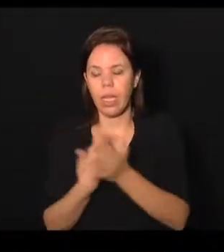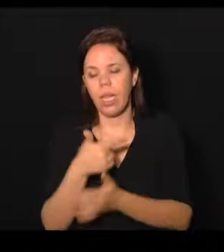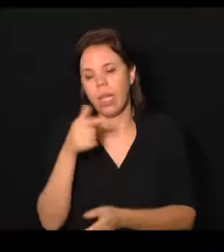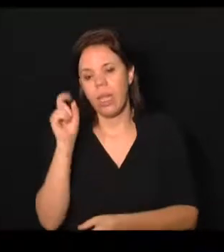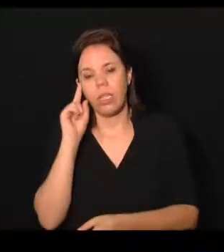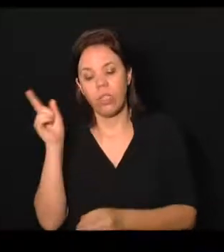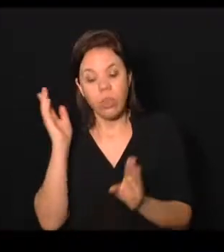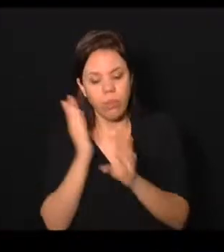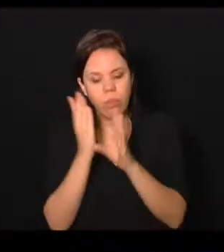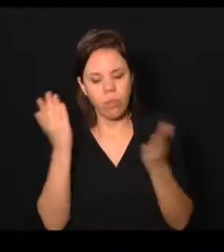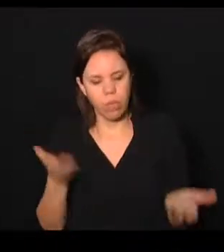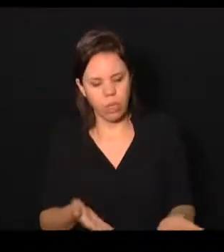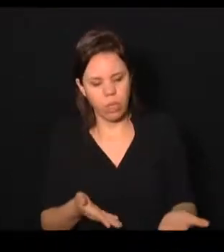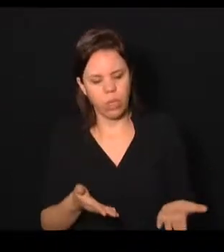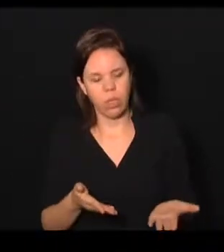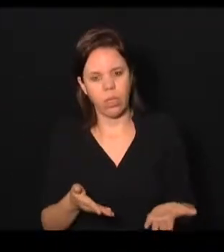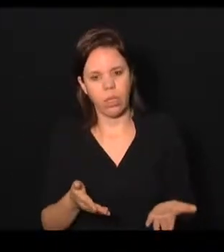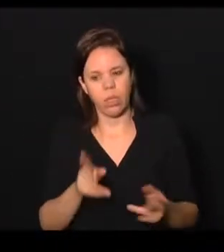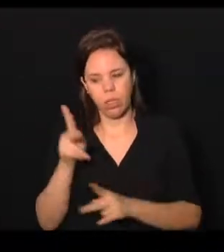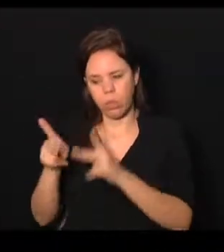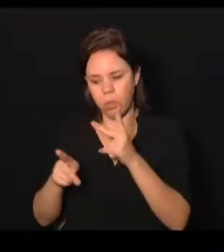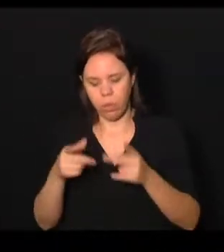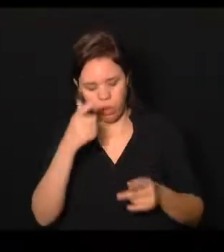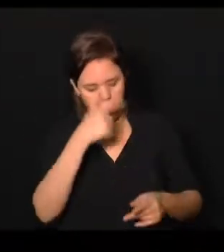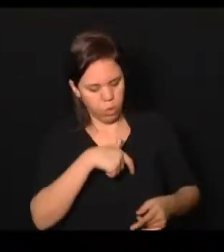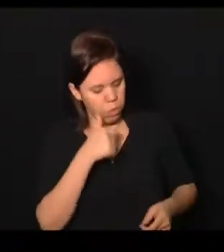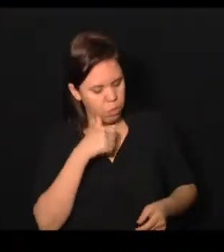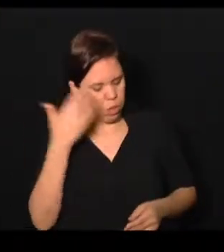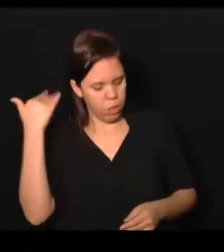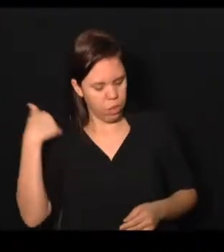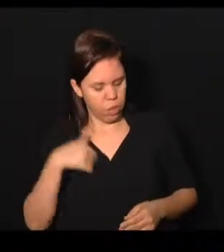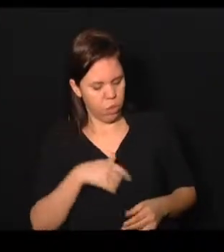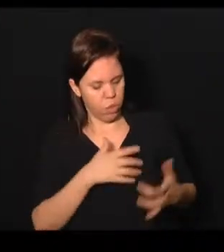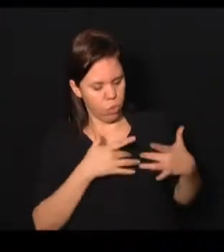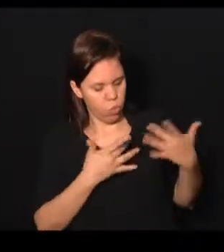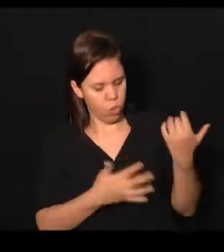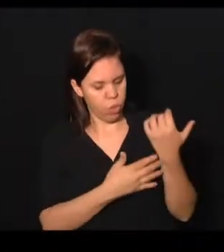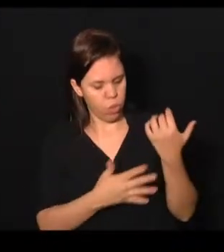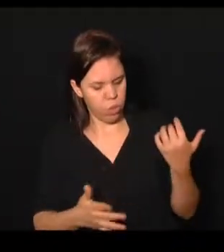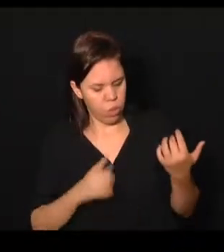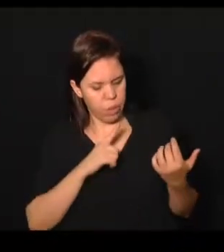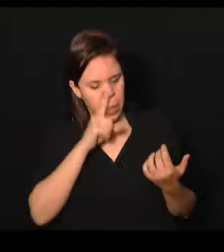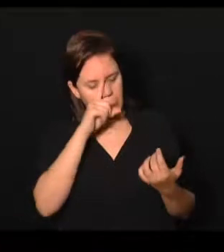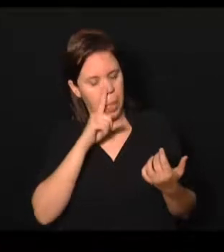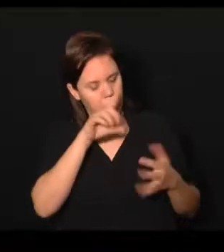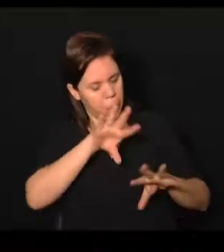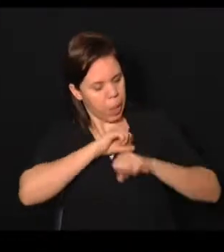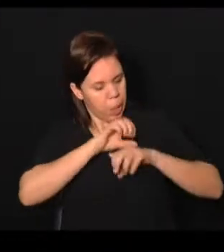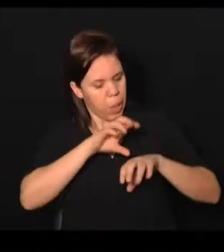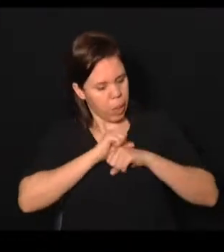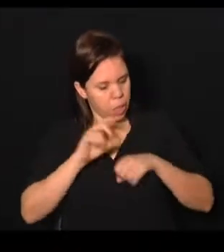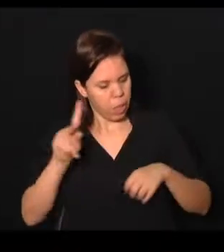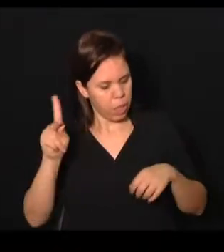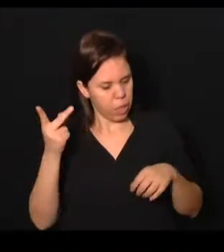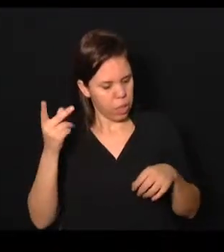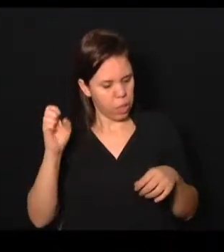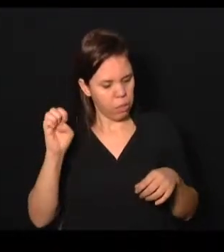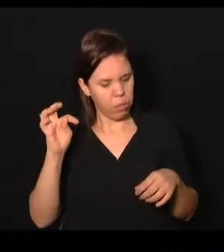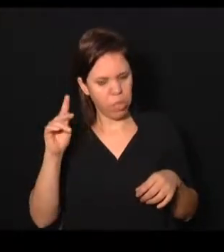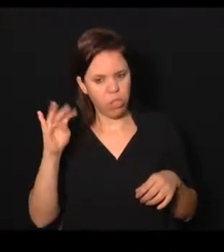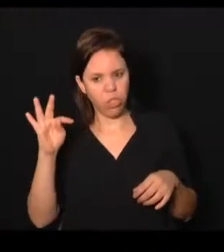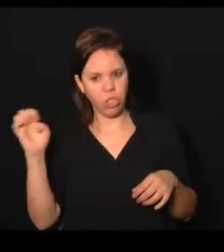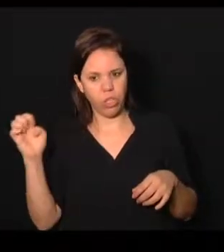que aconteceu com essa doadora. Ela teve uma exposição a uma situação de risco para contrair hepatite C, alguns dias